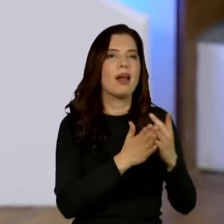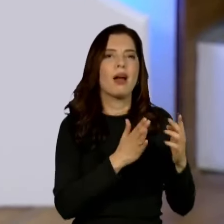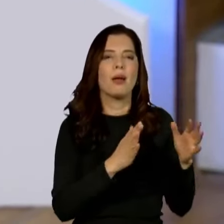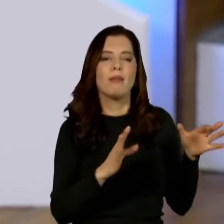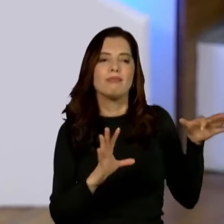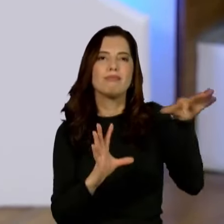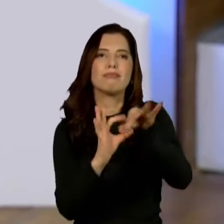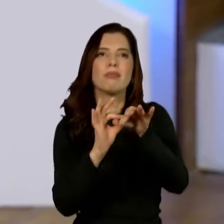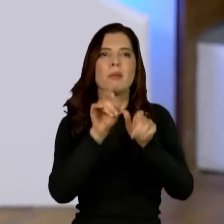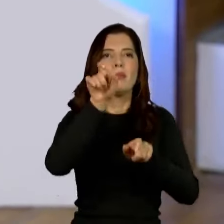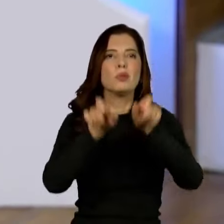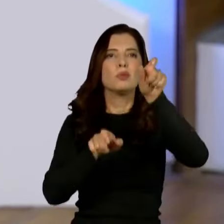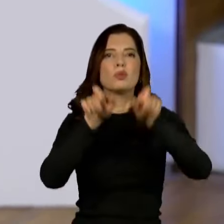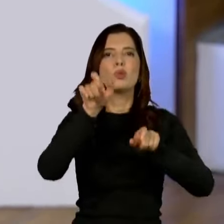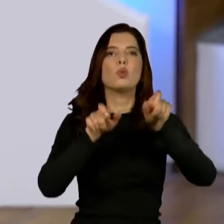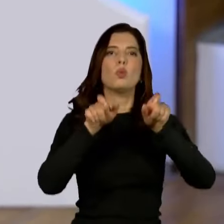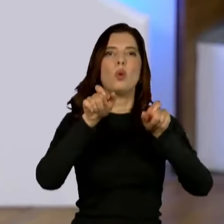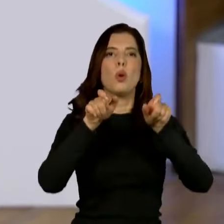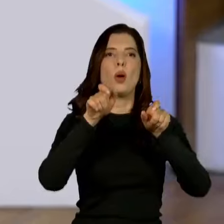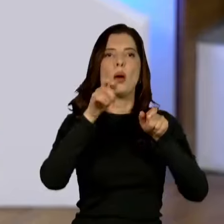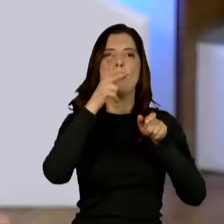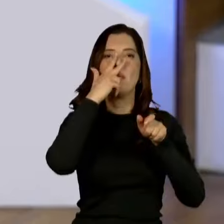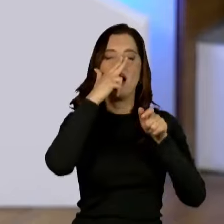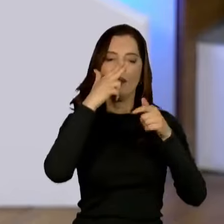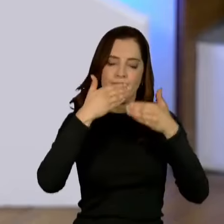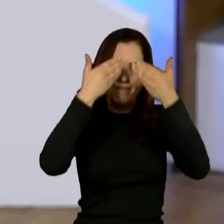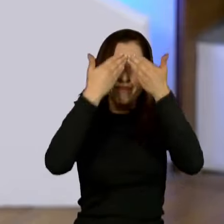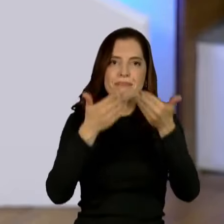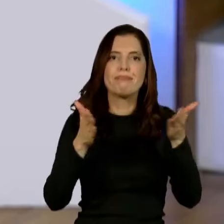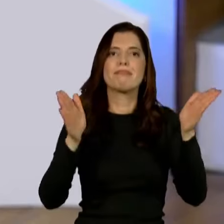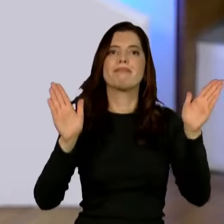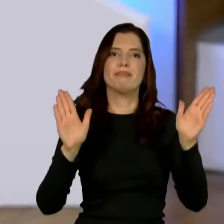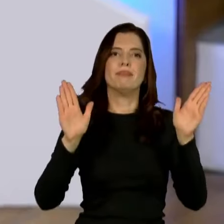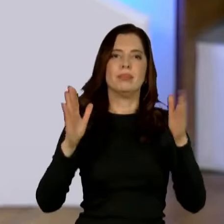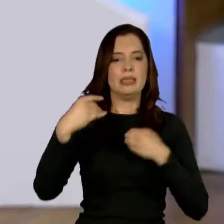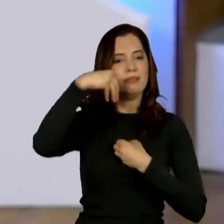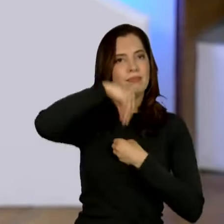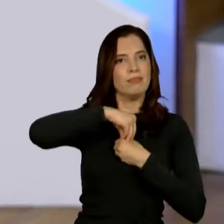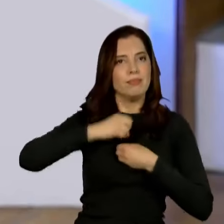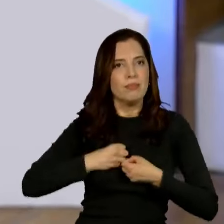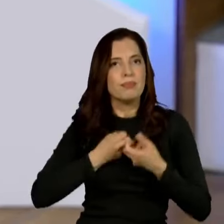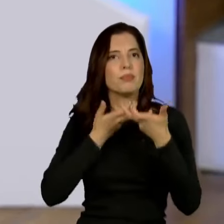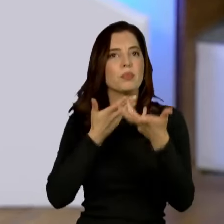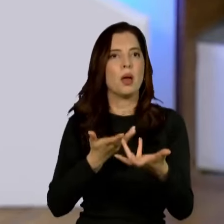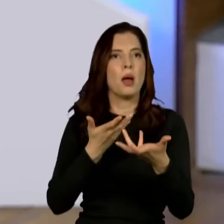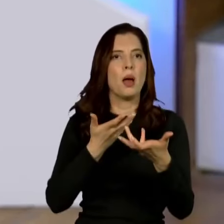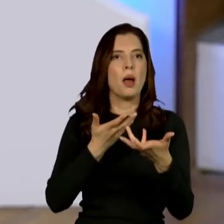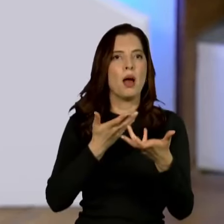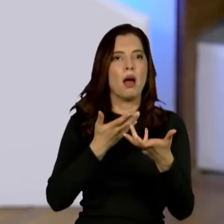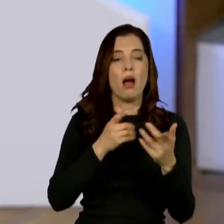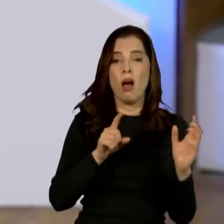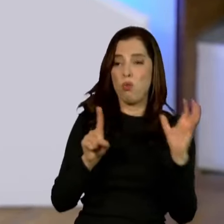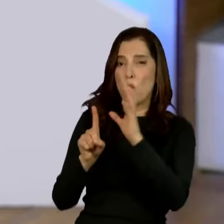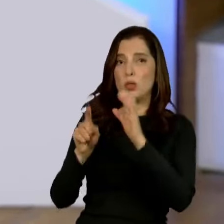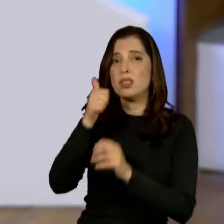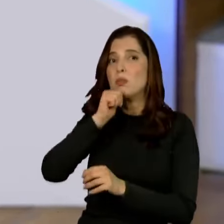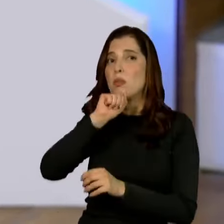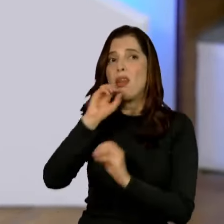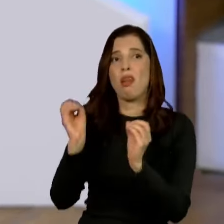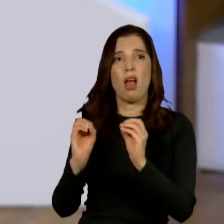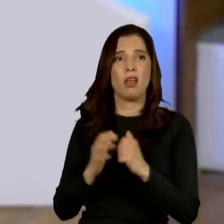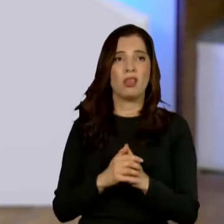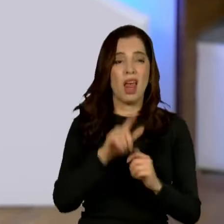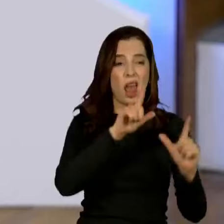indivíduos, que construiu os pontos, que nos abre o espírito. A literatura não tinha feito nada para minha mãe. A